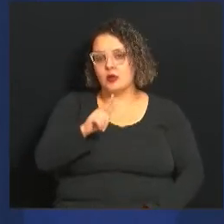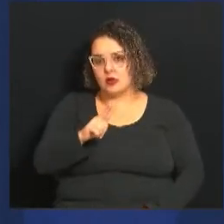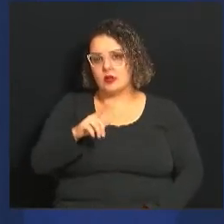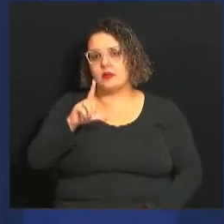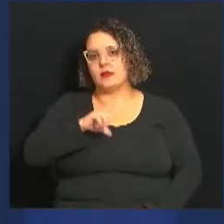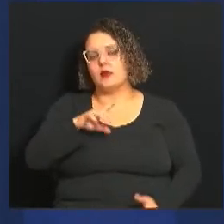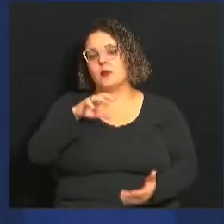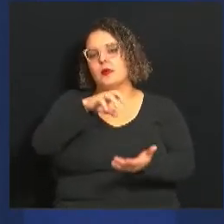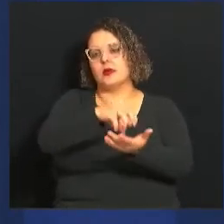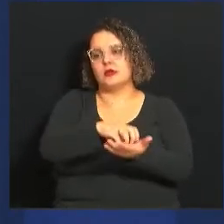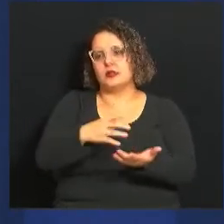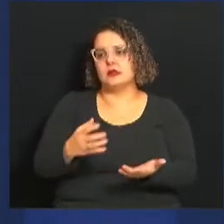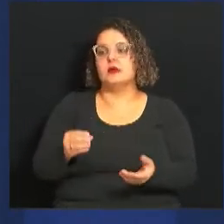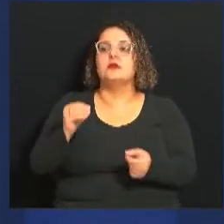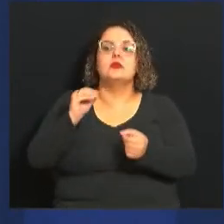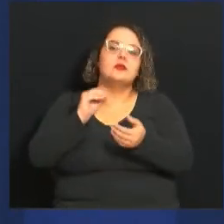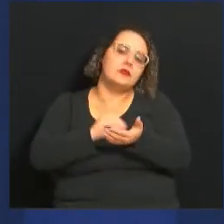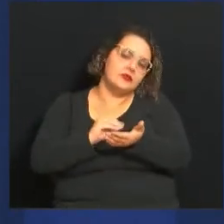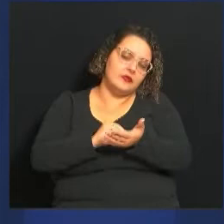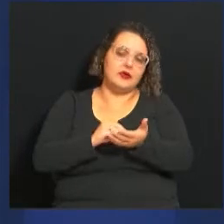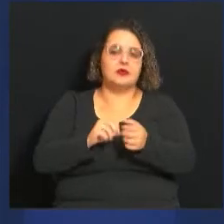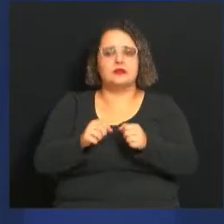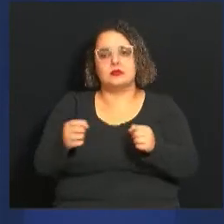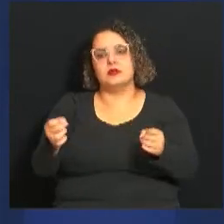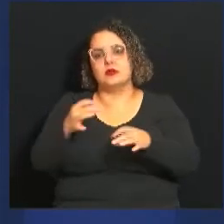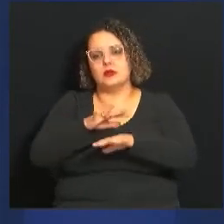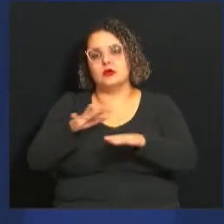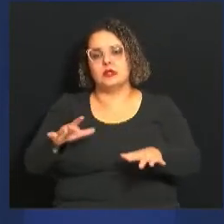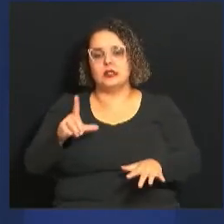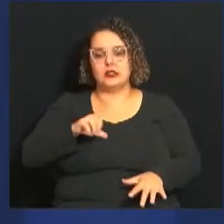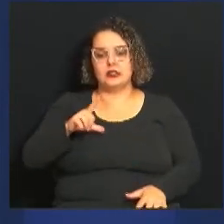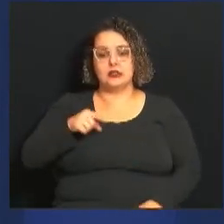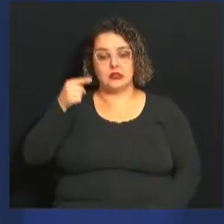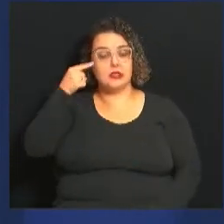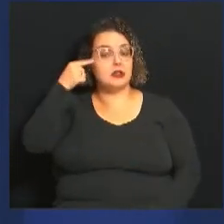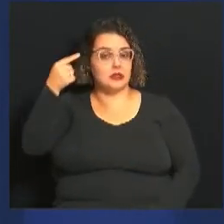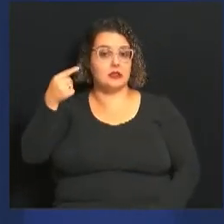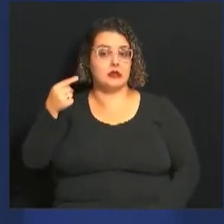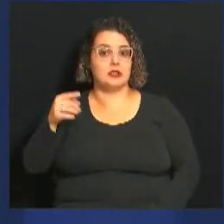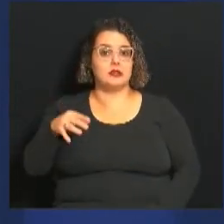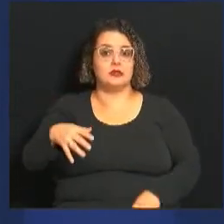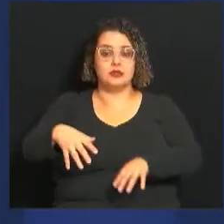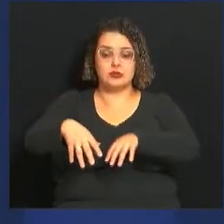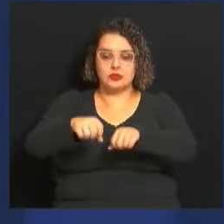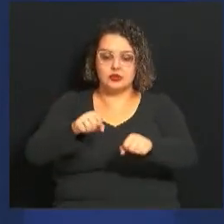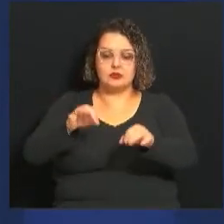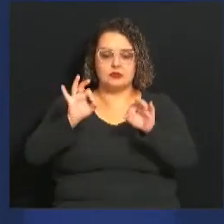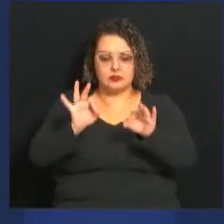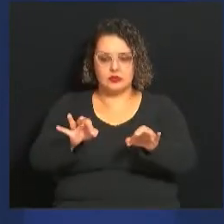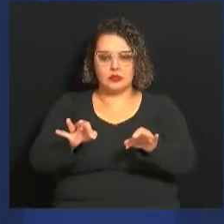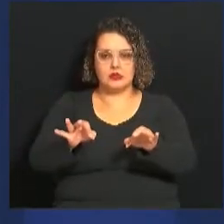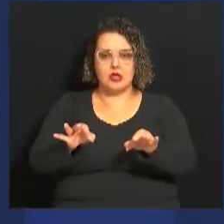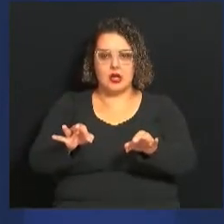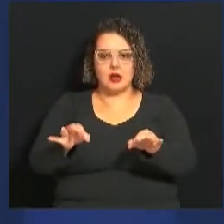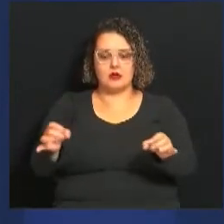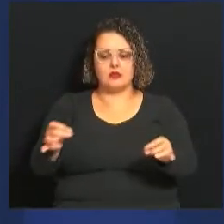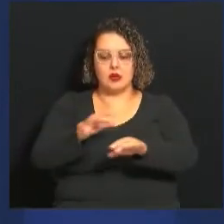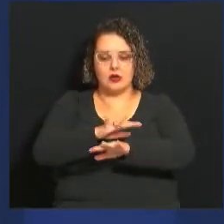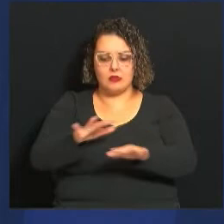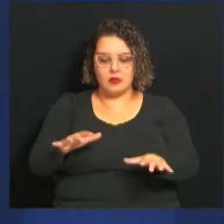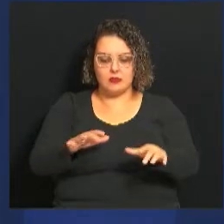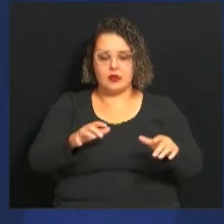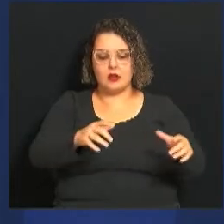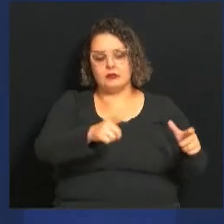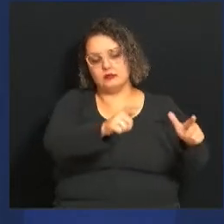que falta ser concluída, tem já a previsão de conclusão, né, dos prédios para poder atender mais turmas,